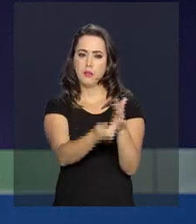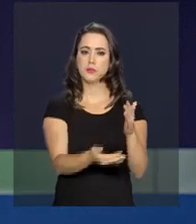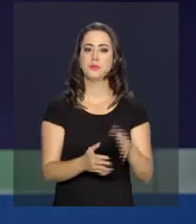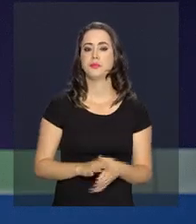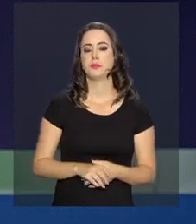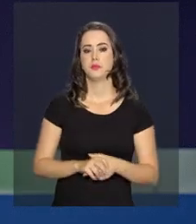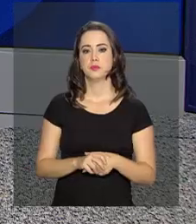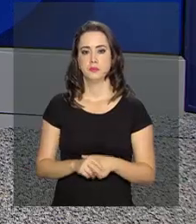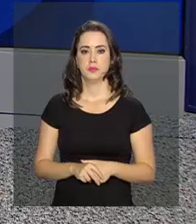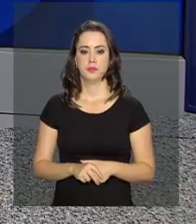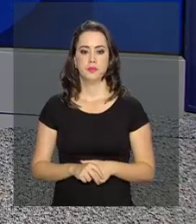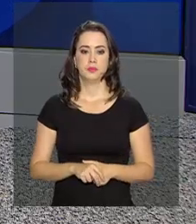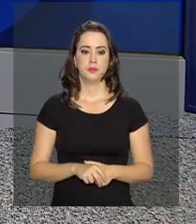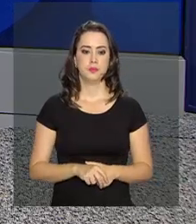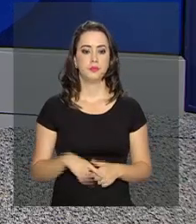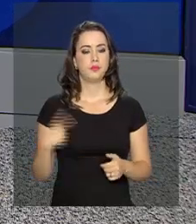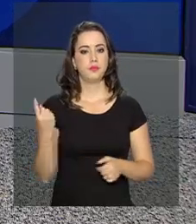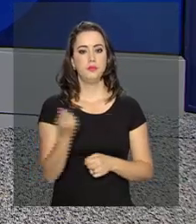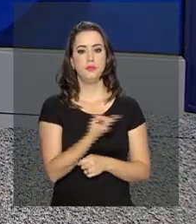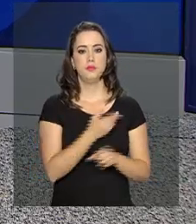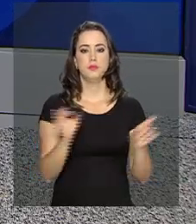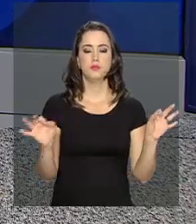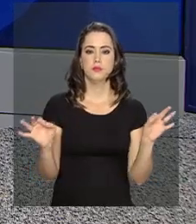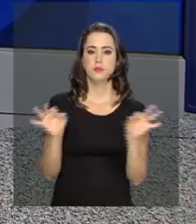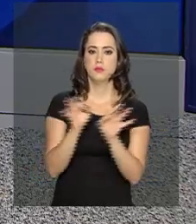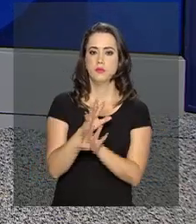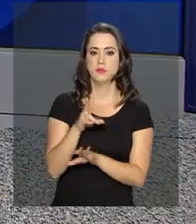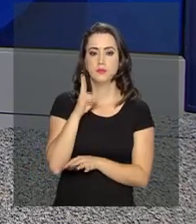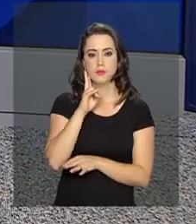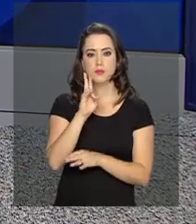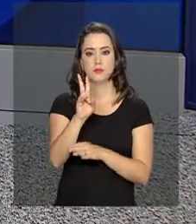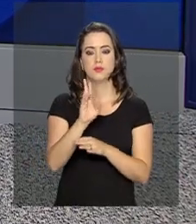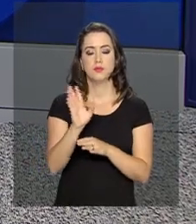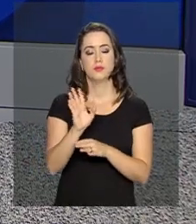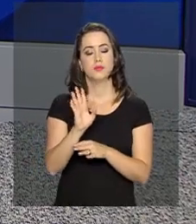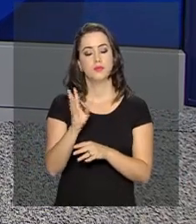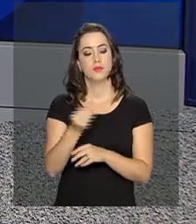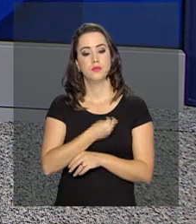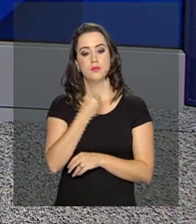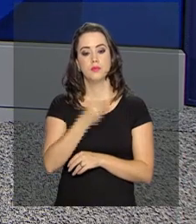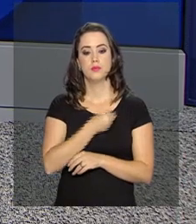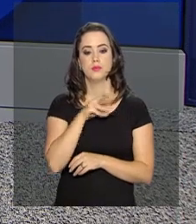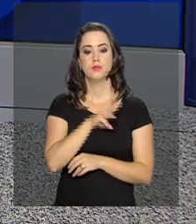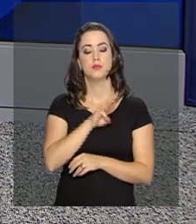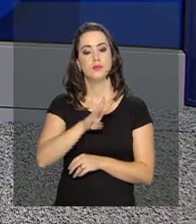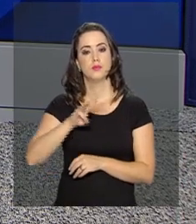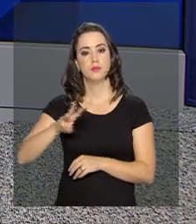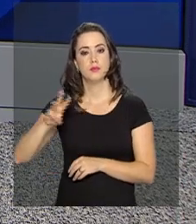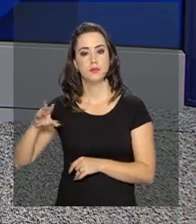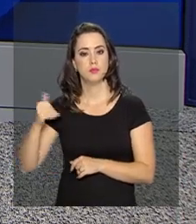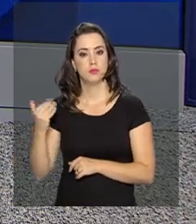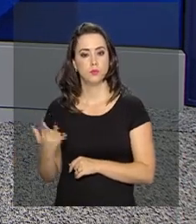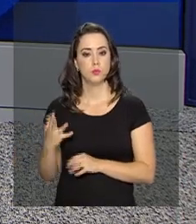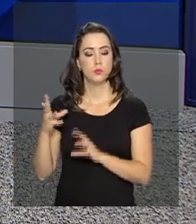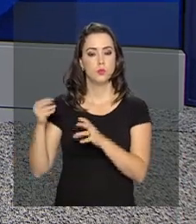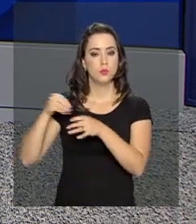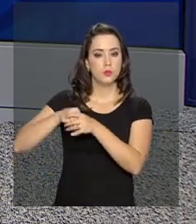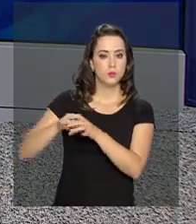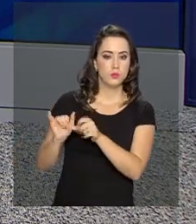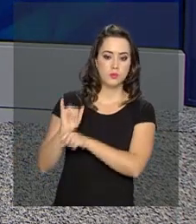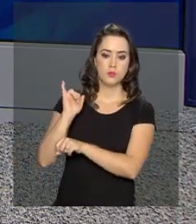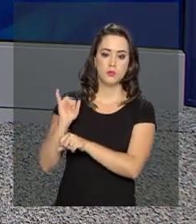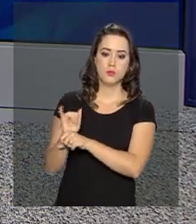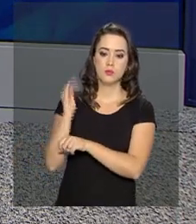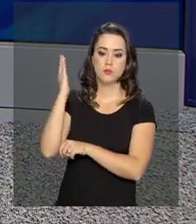desperdício. Nós ficamos por aqui, você acompanha a nossa programação ao vivo pelo site da NBR. E todas